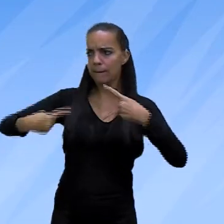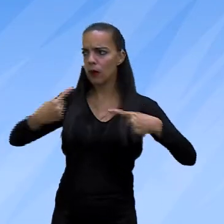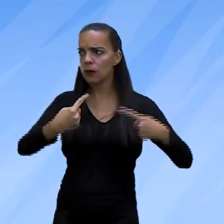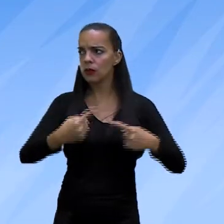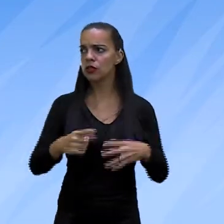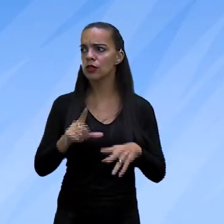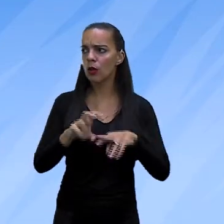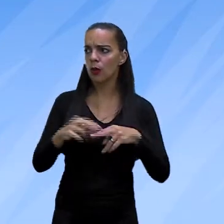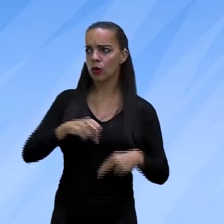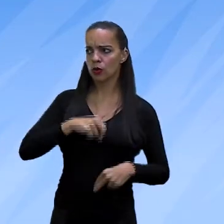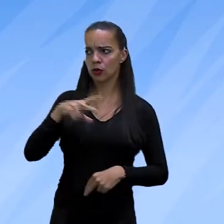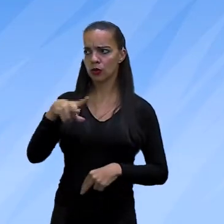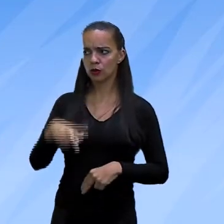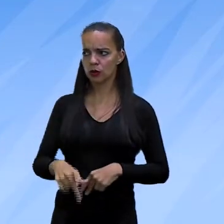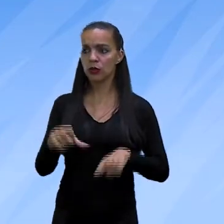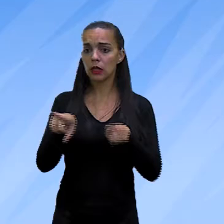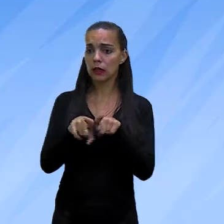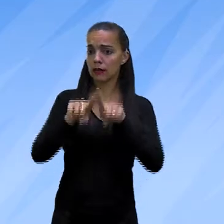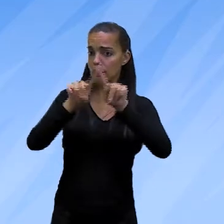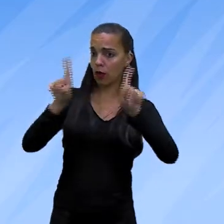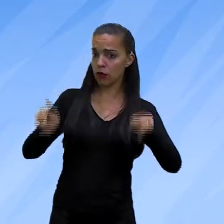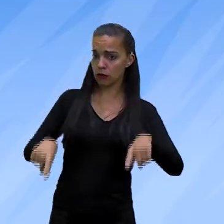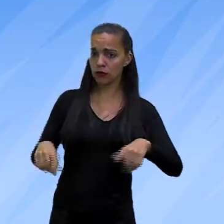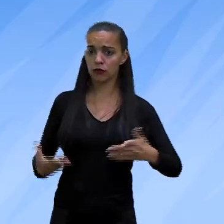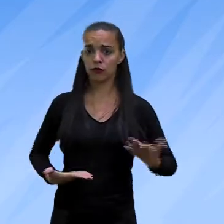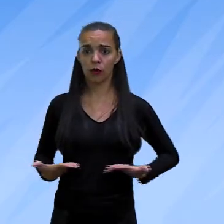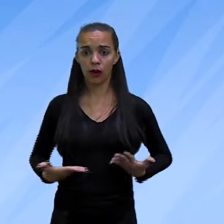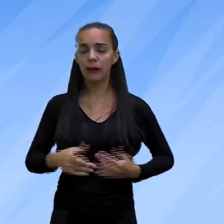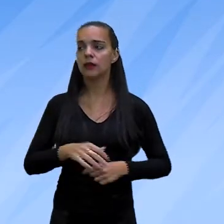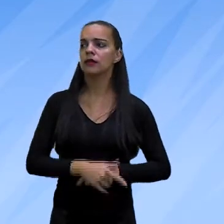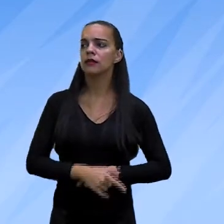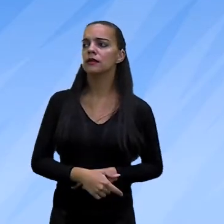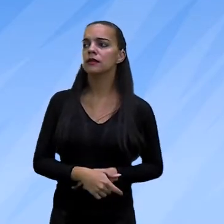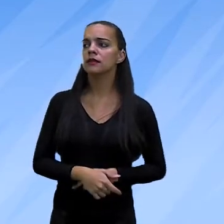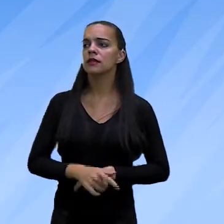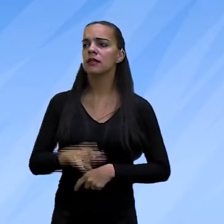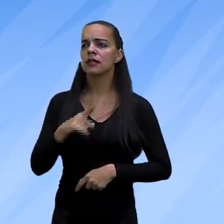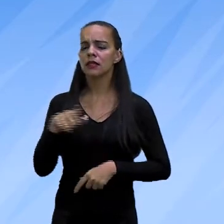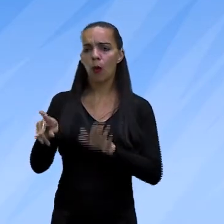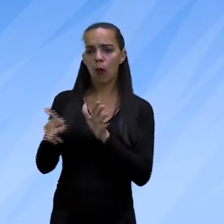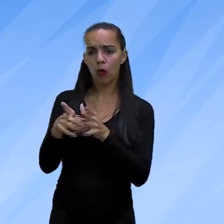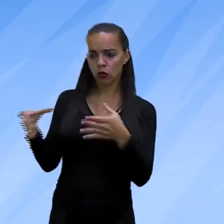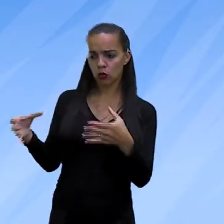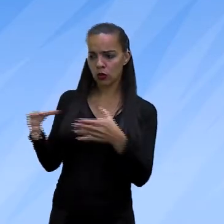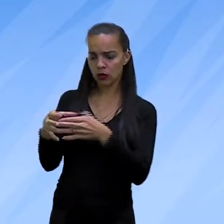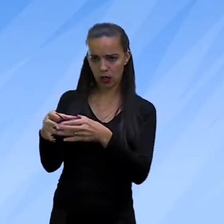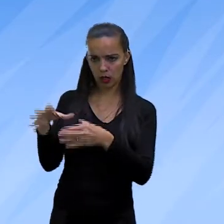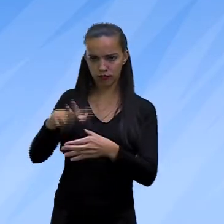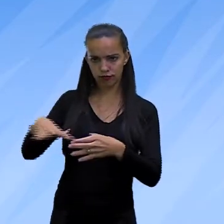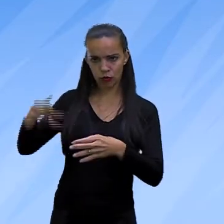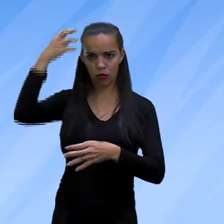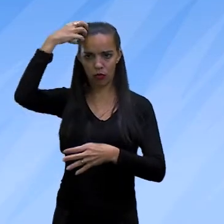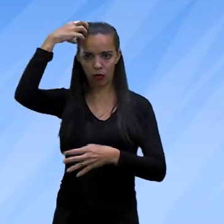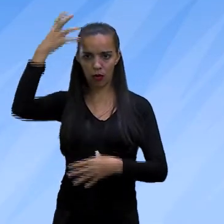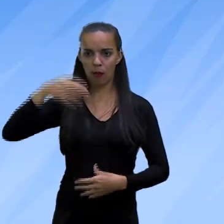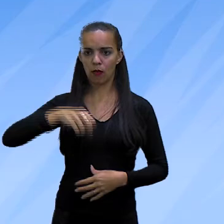Partido Português, que eram os funcionários públicos, militares, comerciantes portugueses, que ficaram aqui no